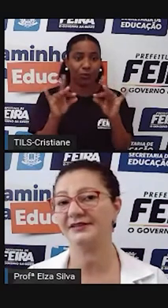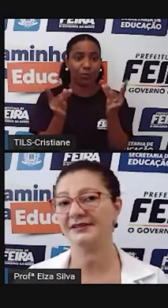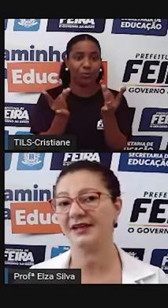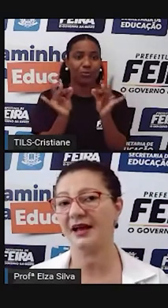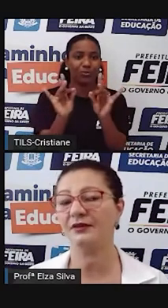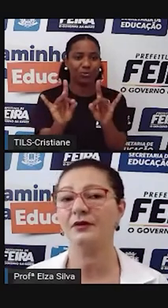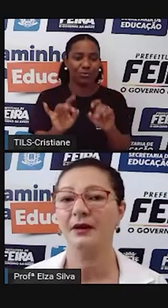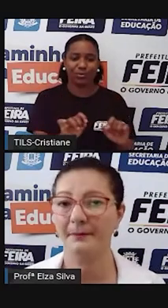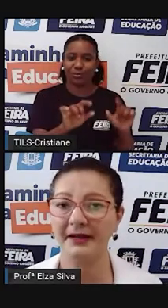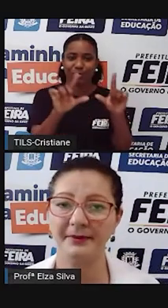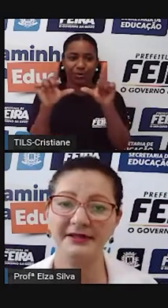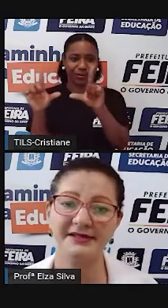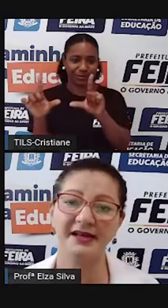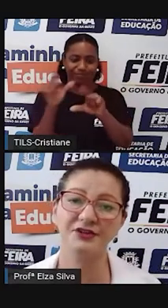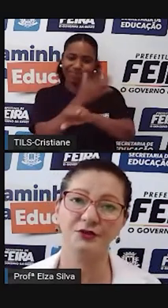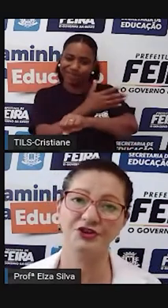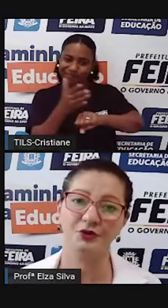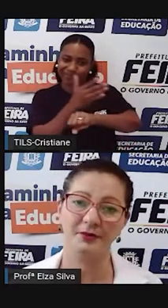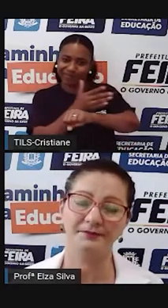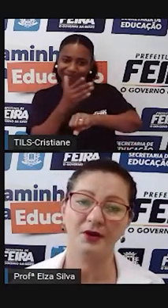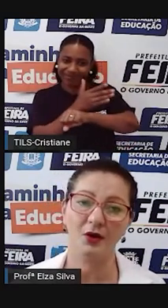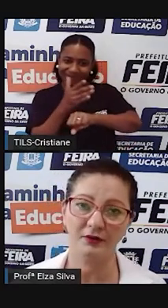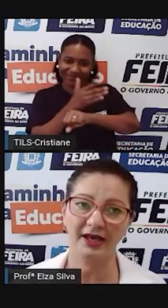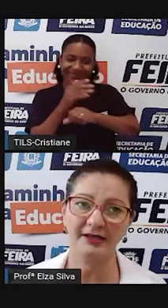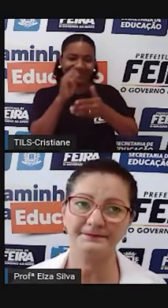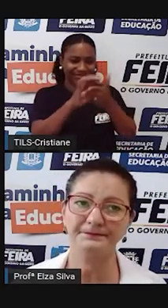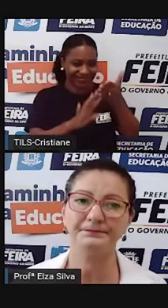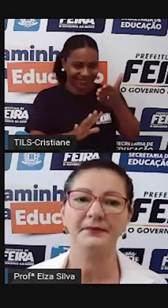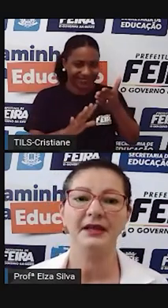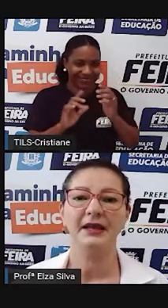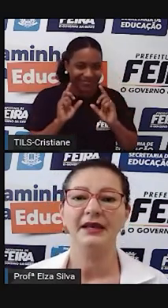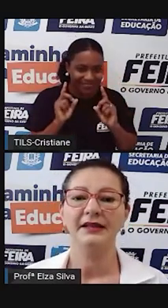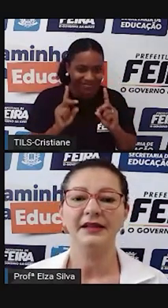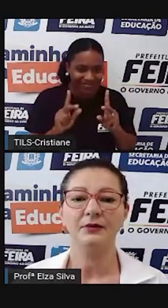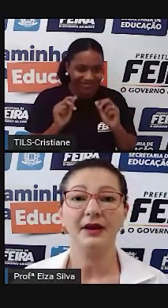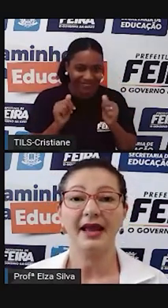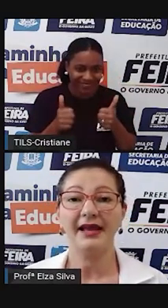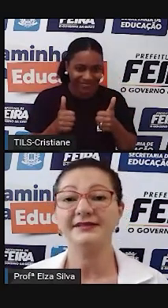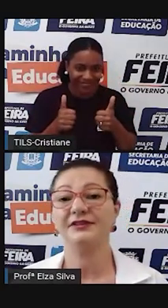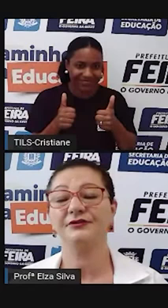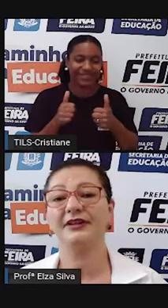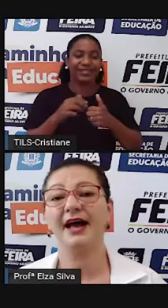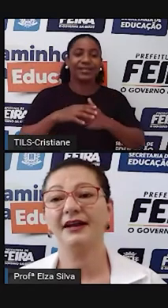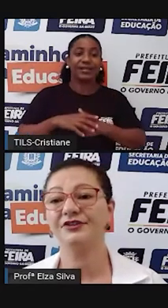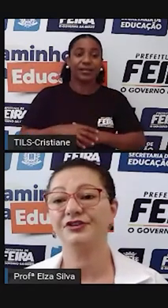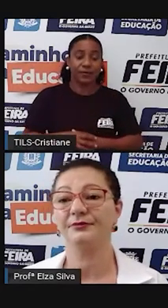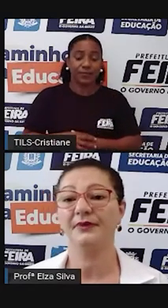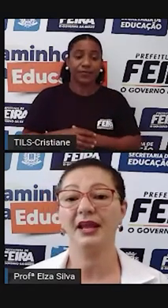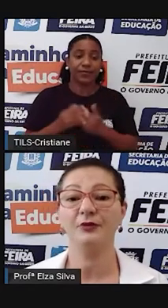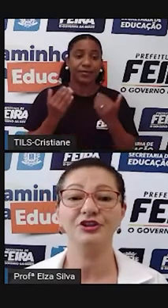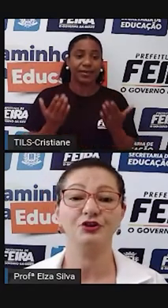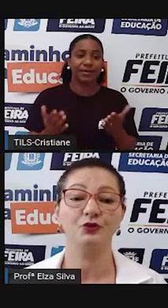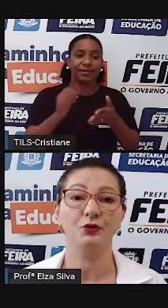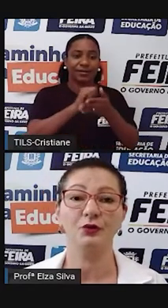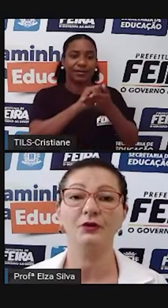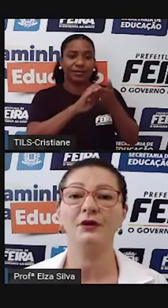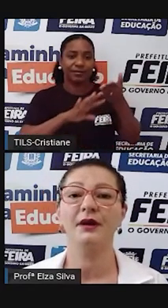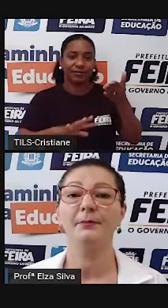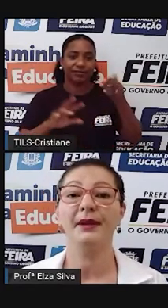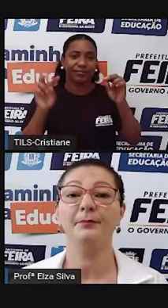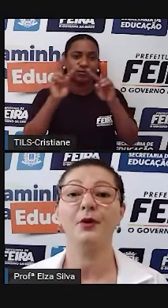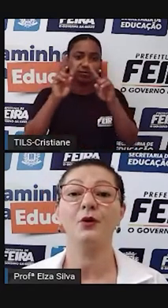achar necessário para aprendizagem do idioma, ok? Então, essa atividade, né, eu